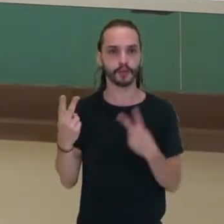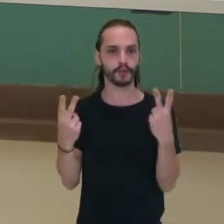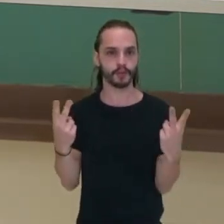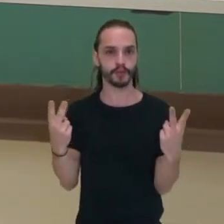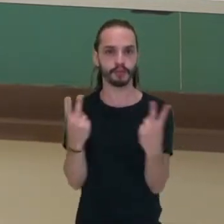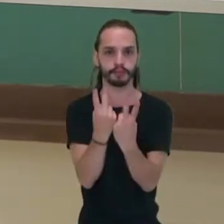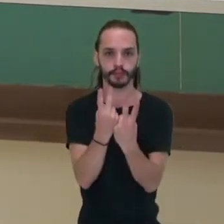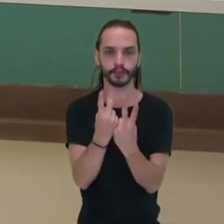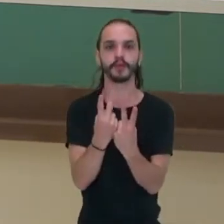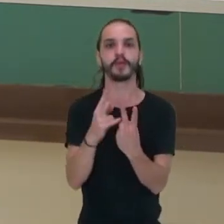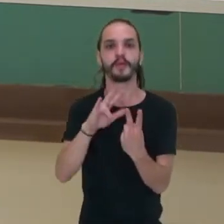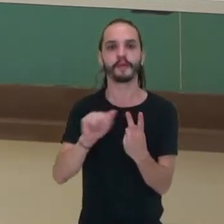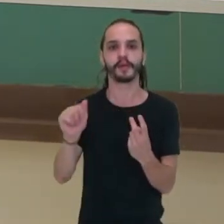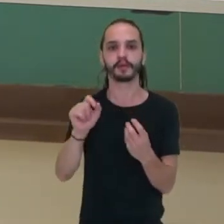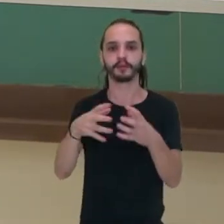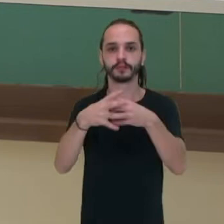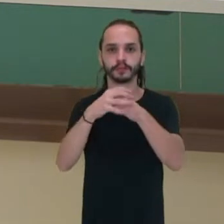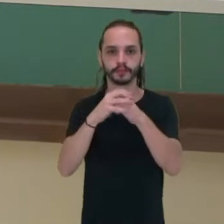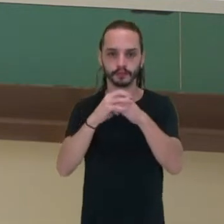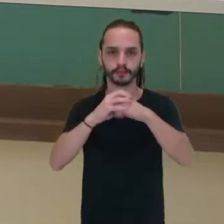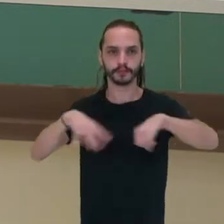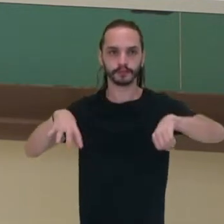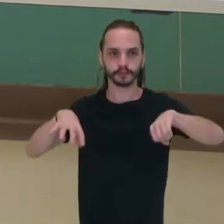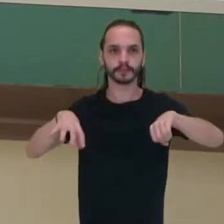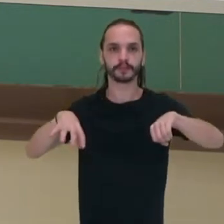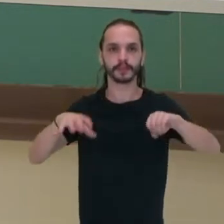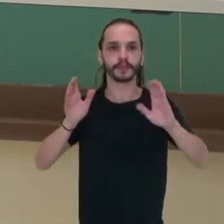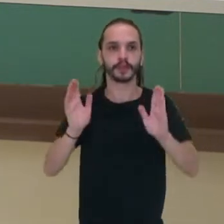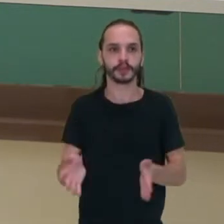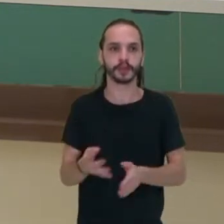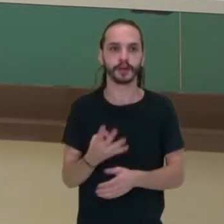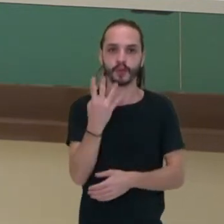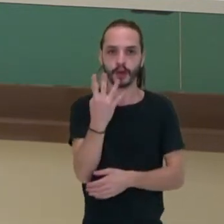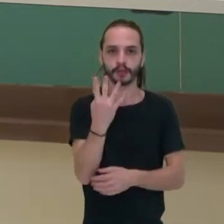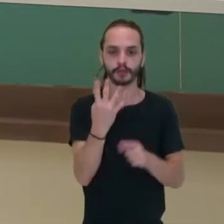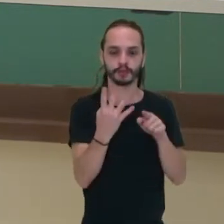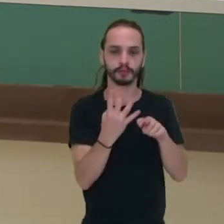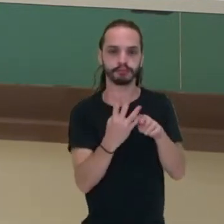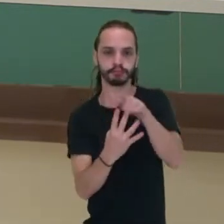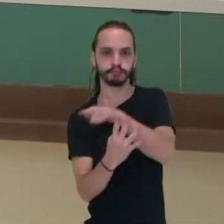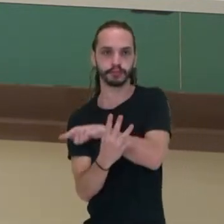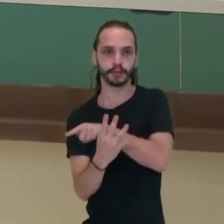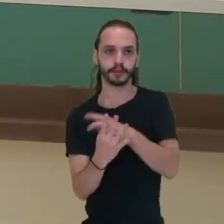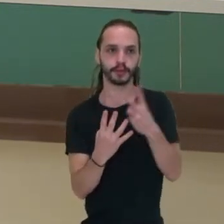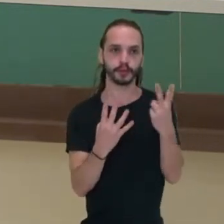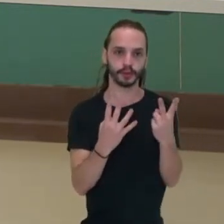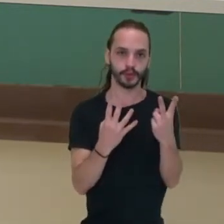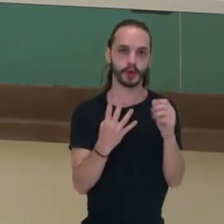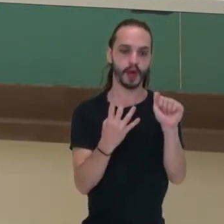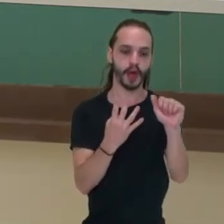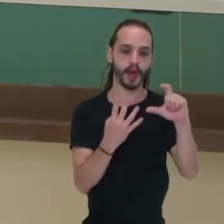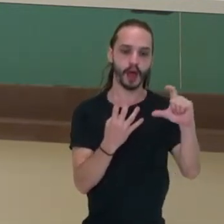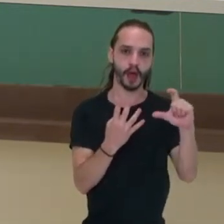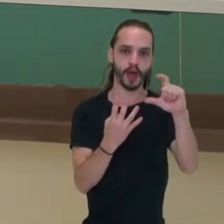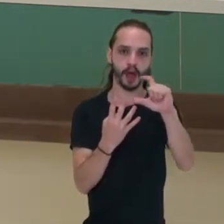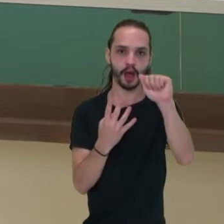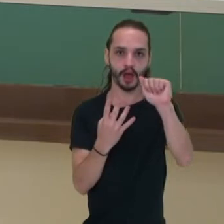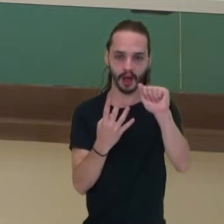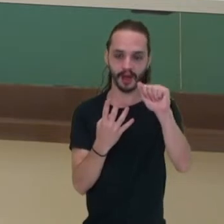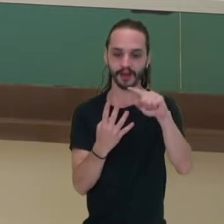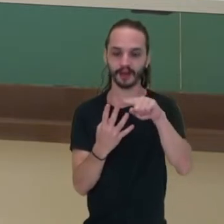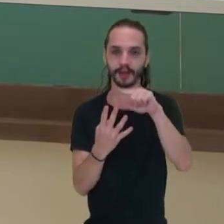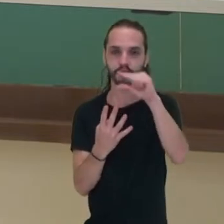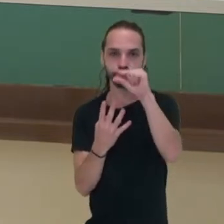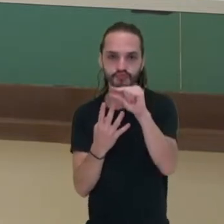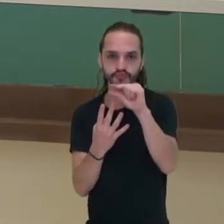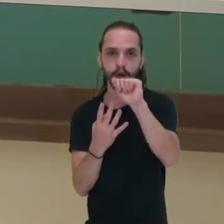uma meiose, tá? Na segunda etapa da meiose, você já teria quatro gametas, dois com azão e dois com azinho. Então,